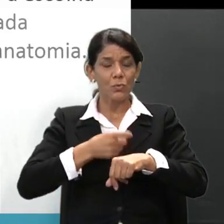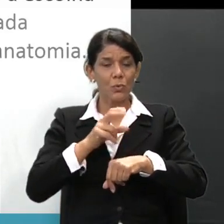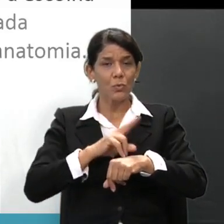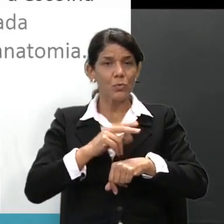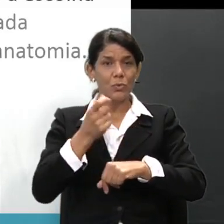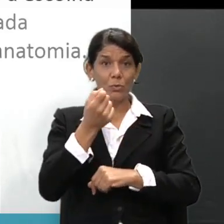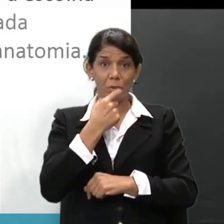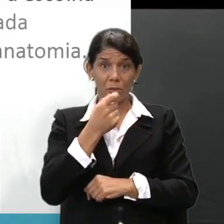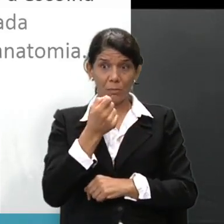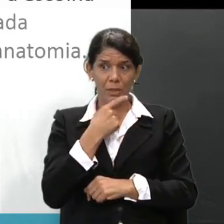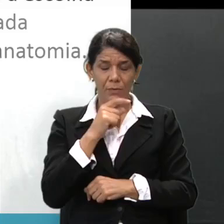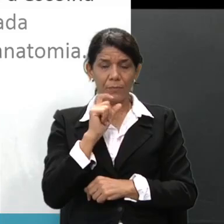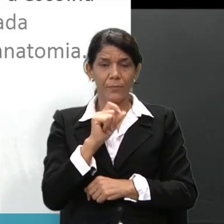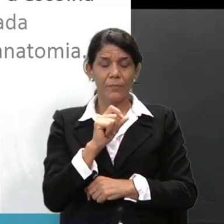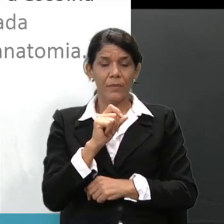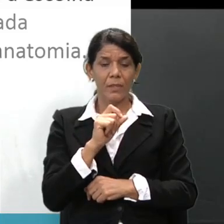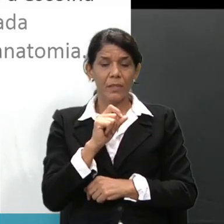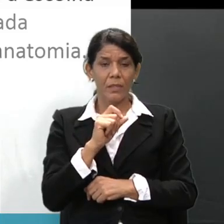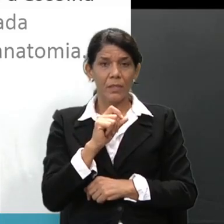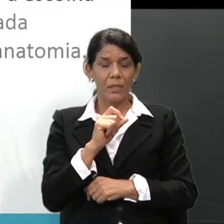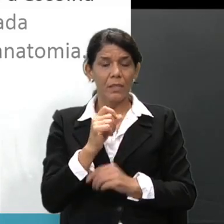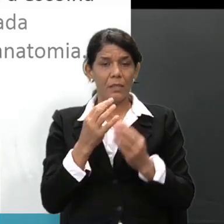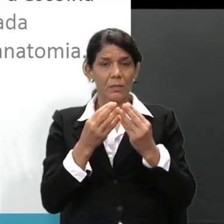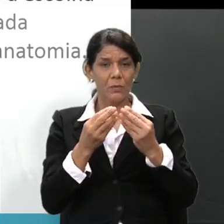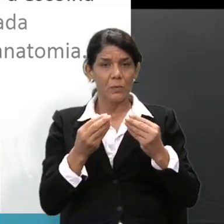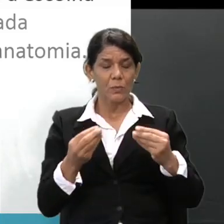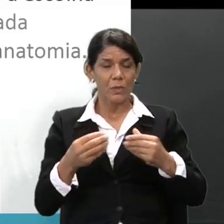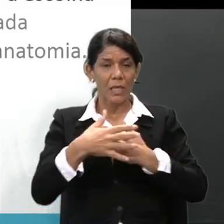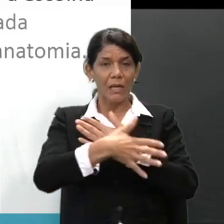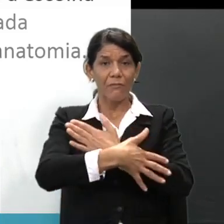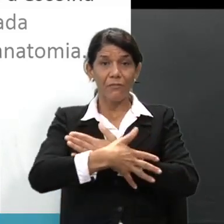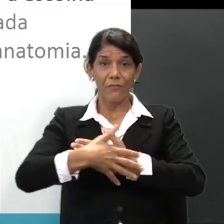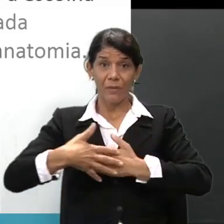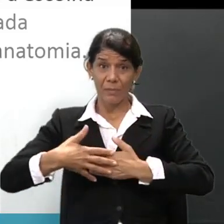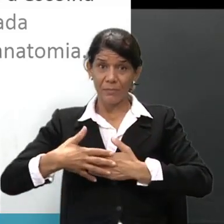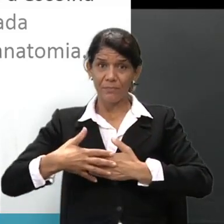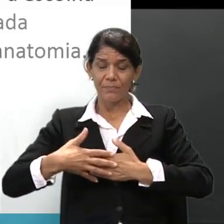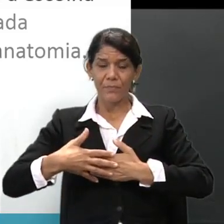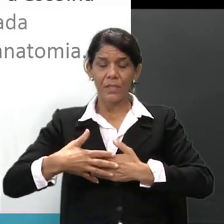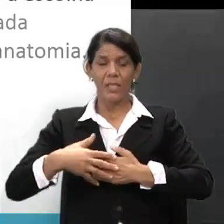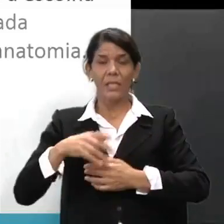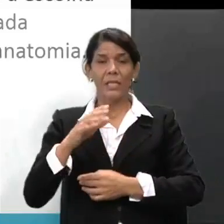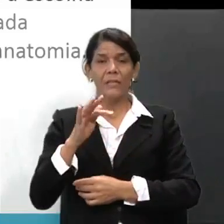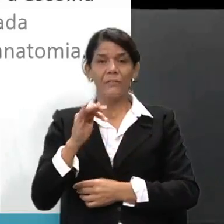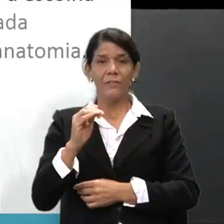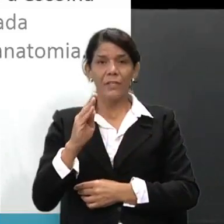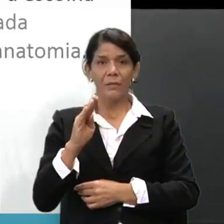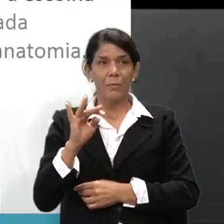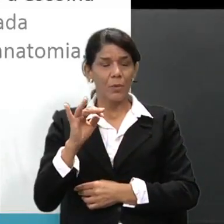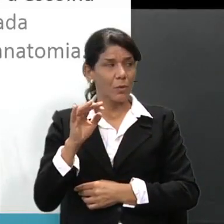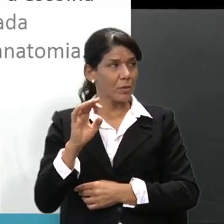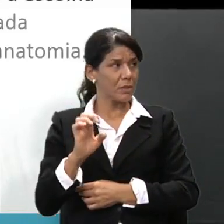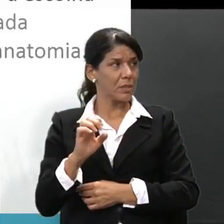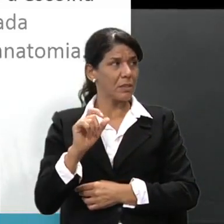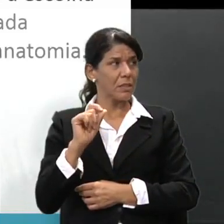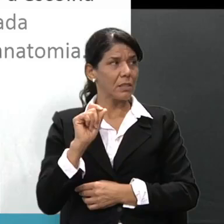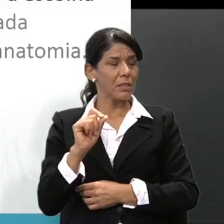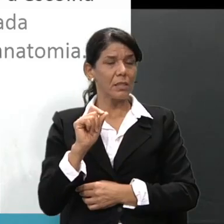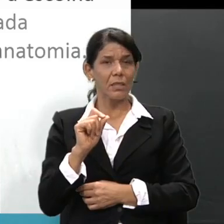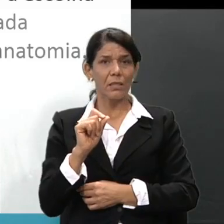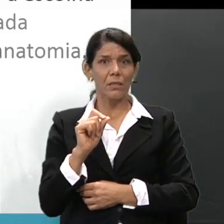de um medicamento que acaba destruindo as fibras musculares, fibrose, ou seja,